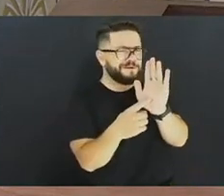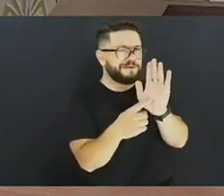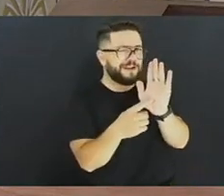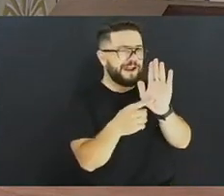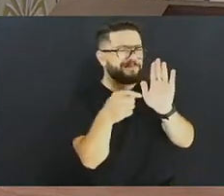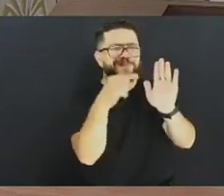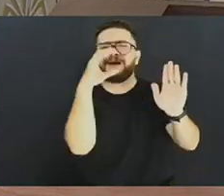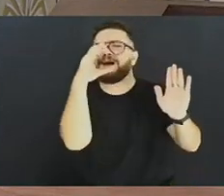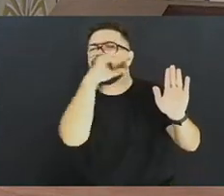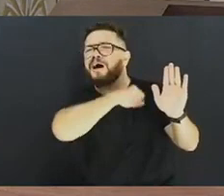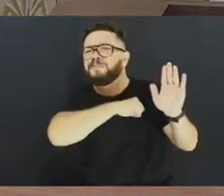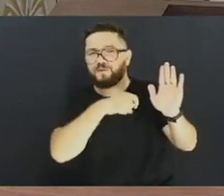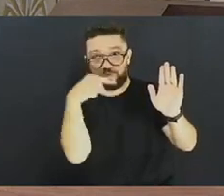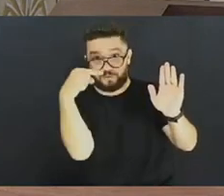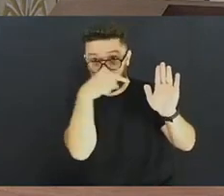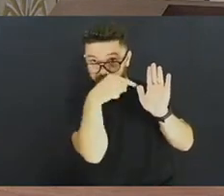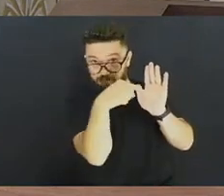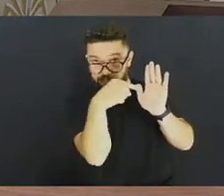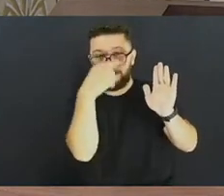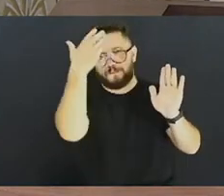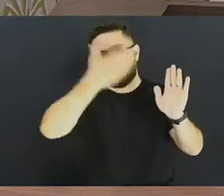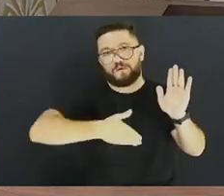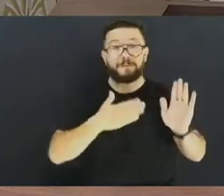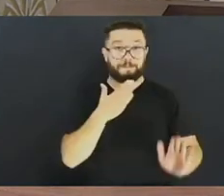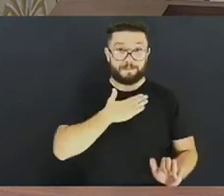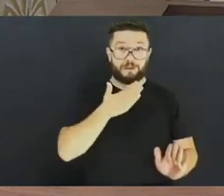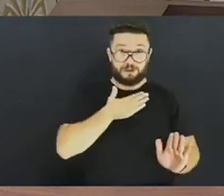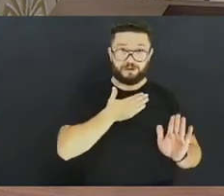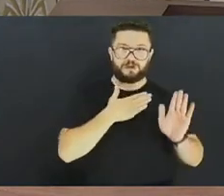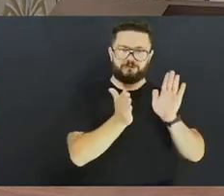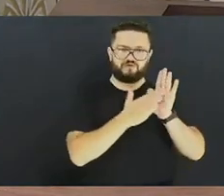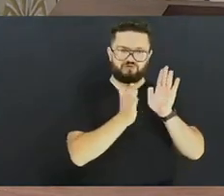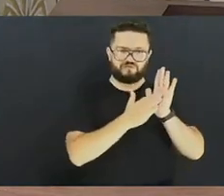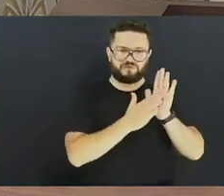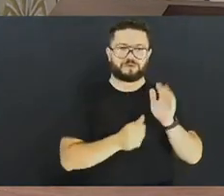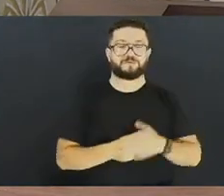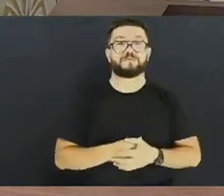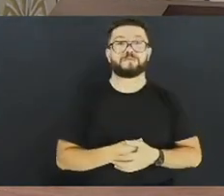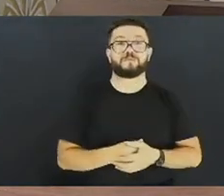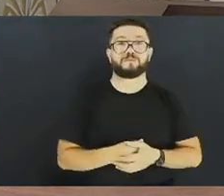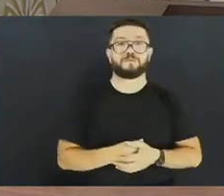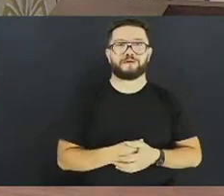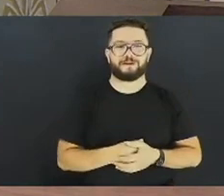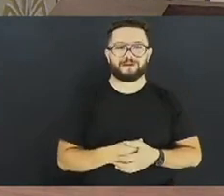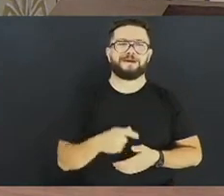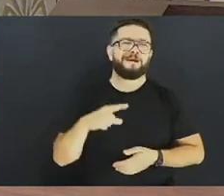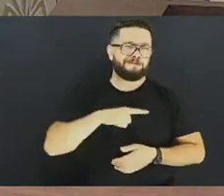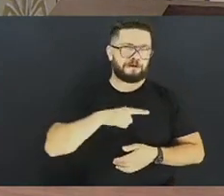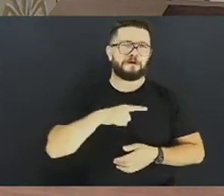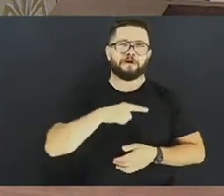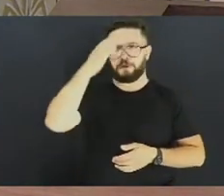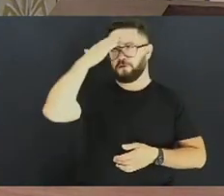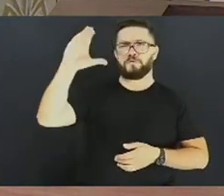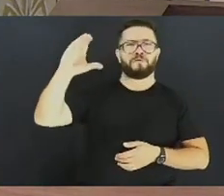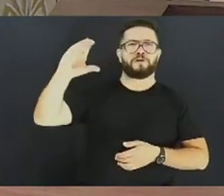mas eu venho propor, por exemplo, Curitiba elogiada por arborização,